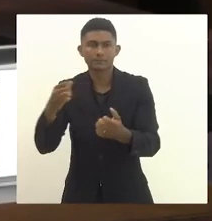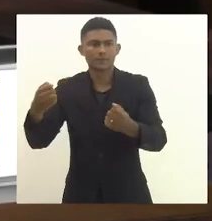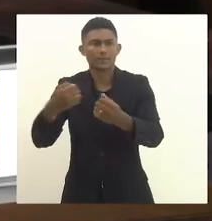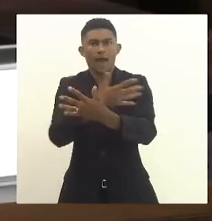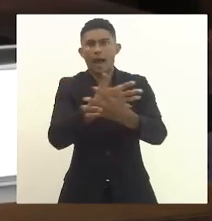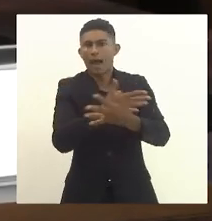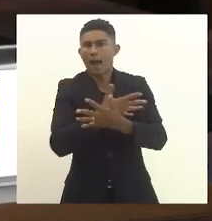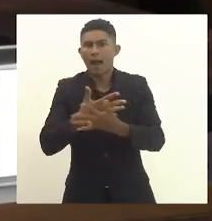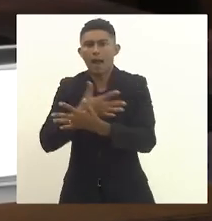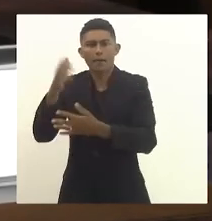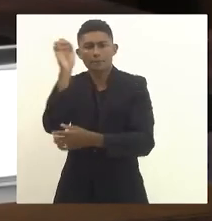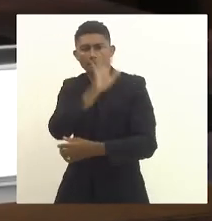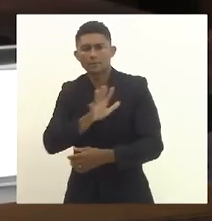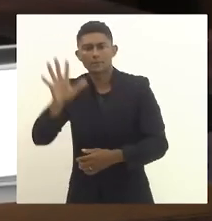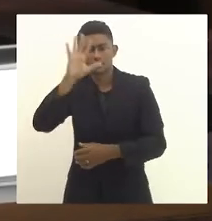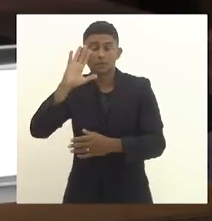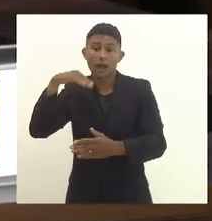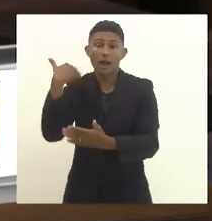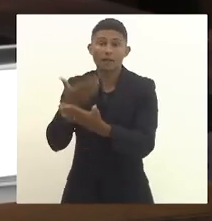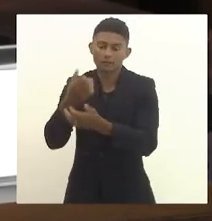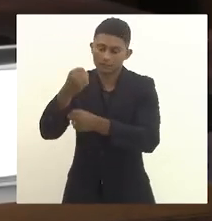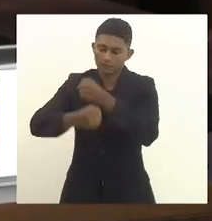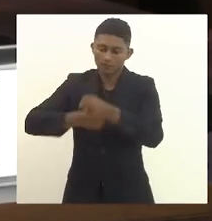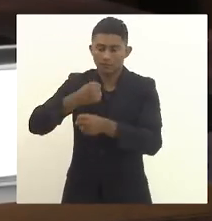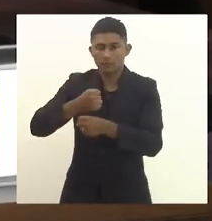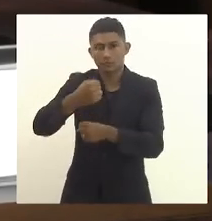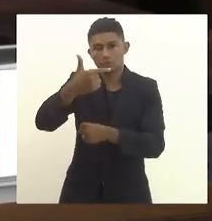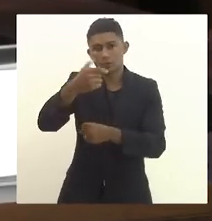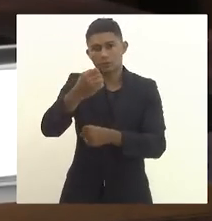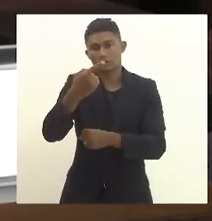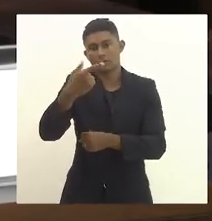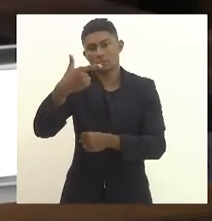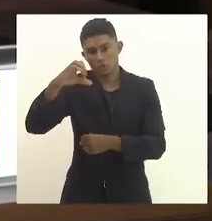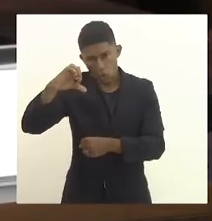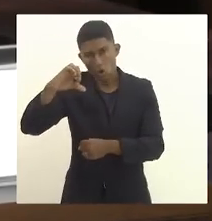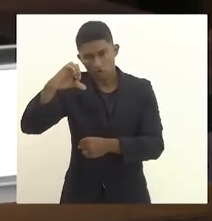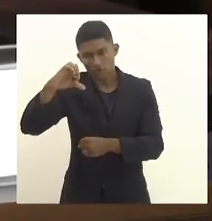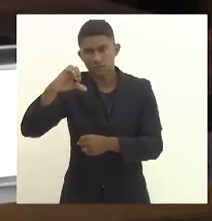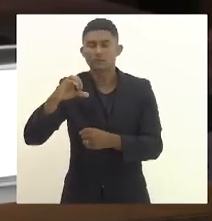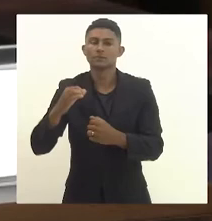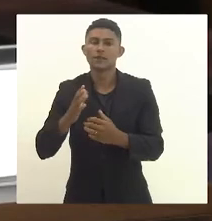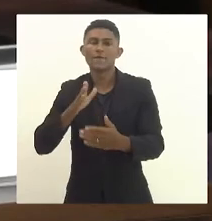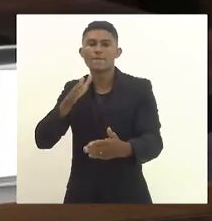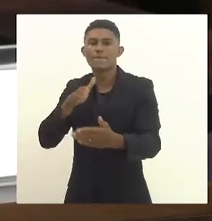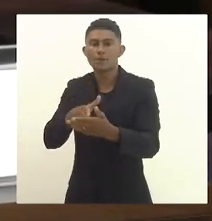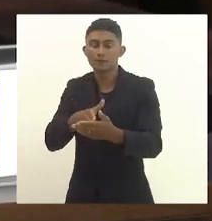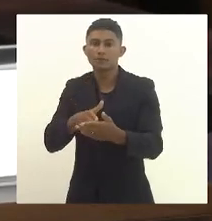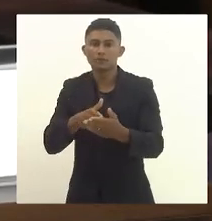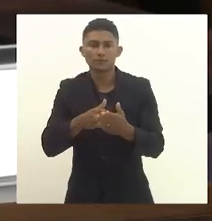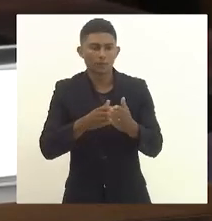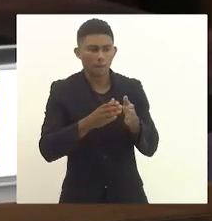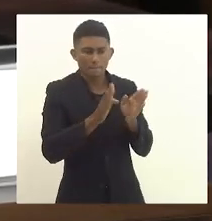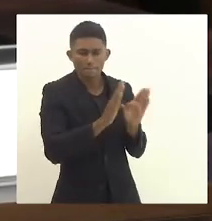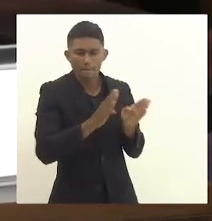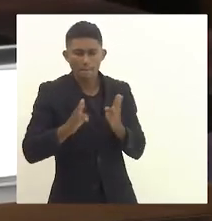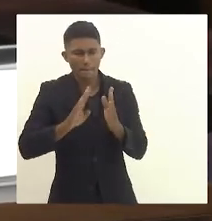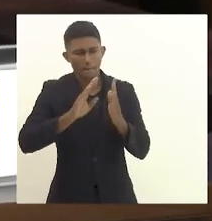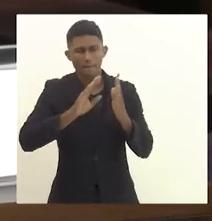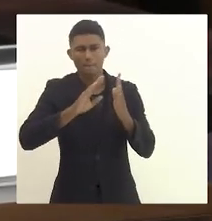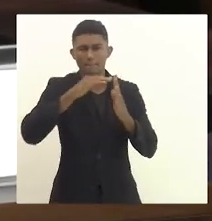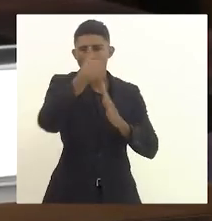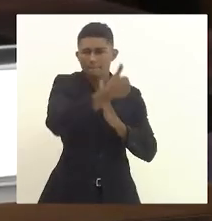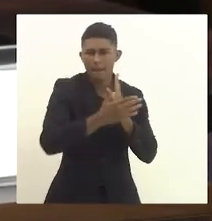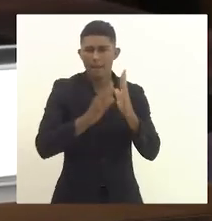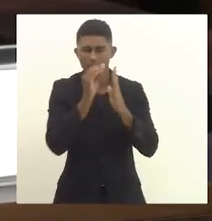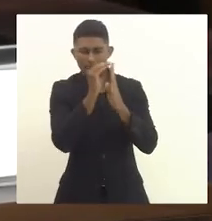Brasil terão 5G até o final de 2029. Um cronograma que, apesar de longo, ele abrange 100% dos municípios, começando pelas